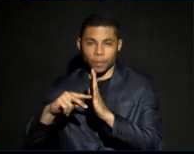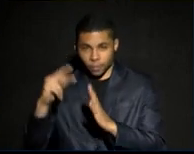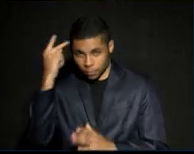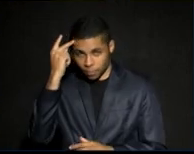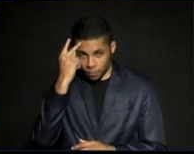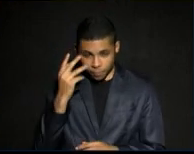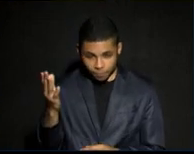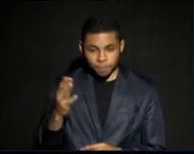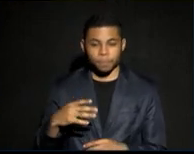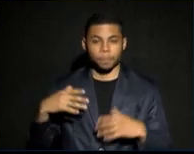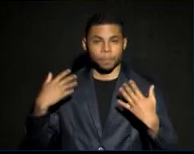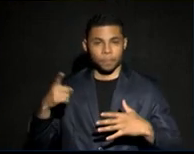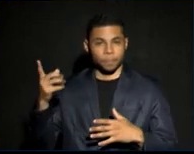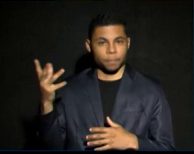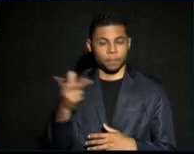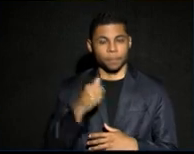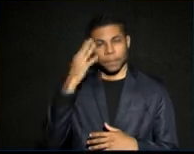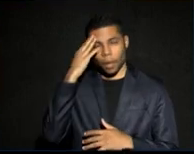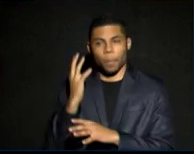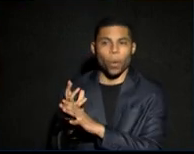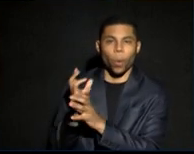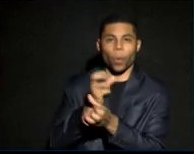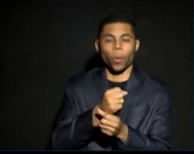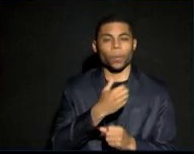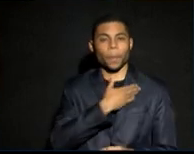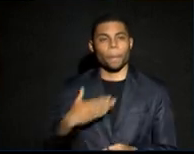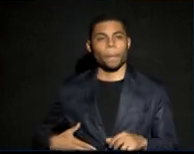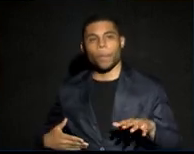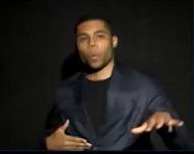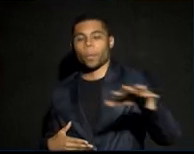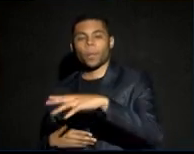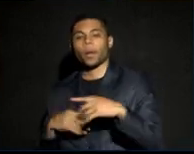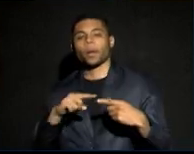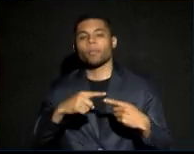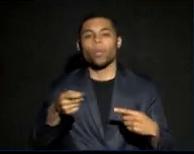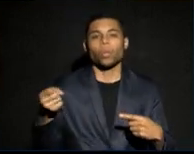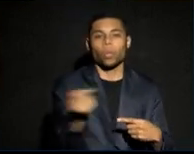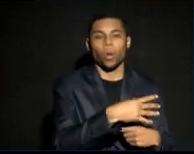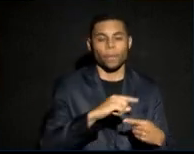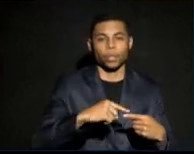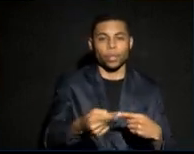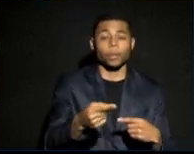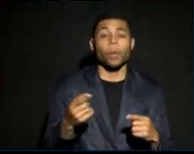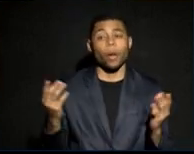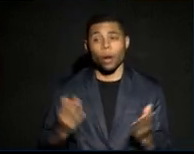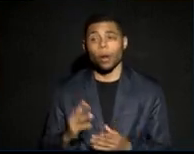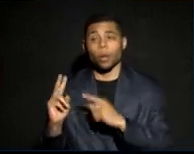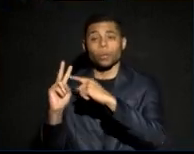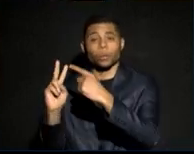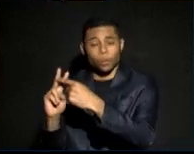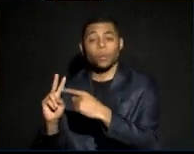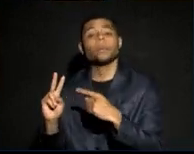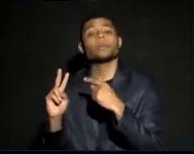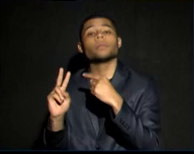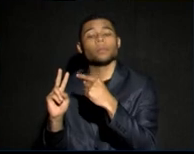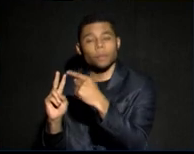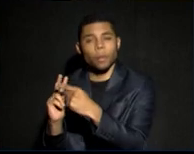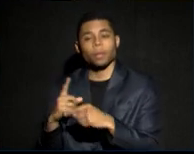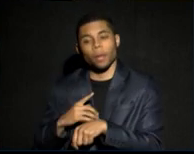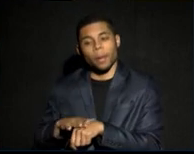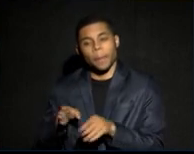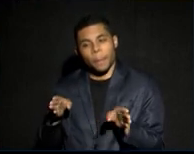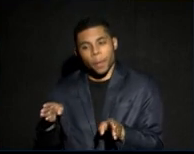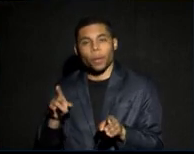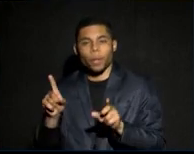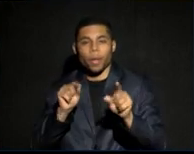de São Paulo um dos grandes especialistas de contas públicas da nova geração os dois agora estão tirando o